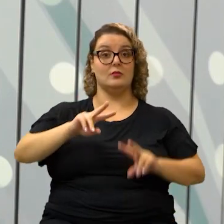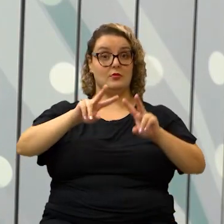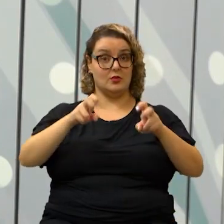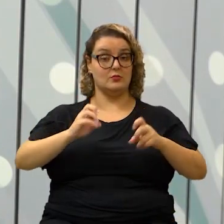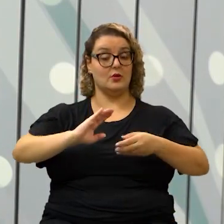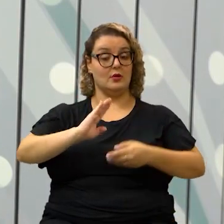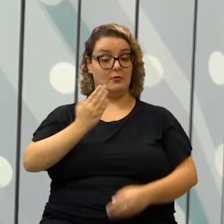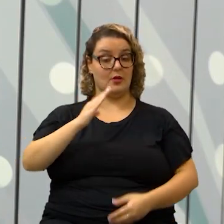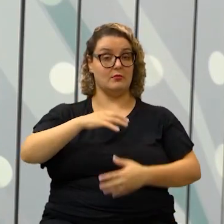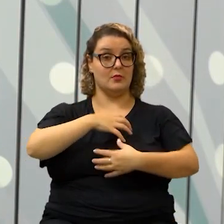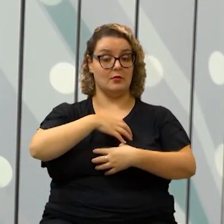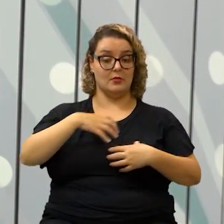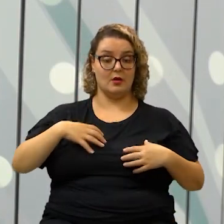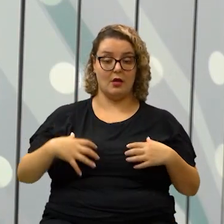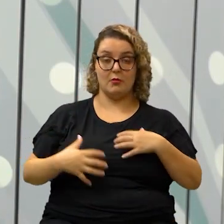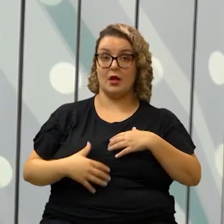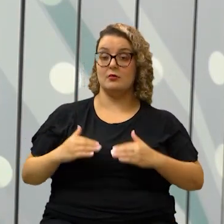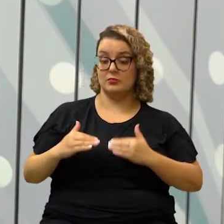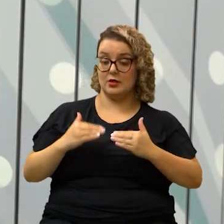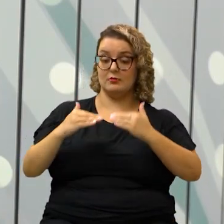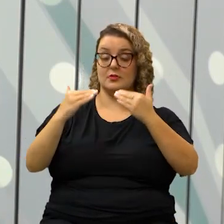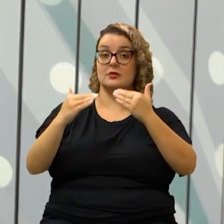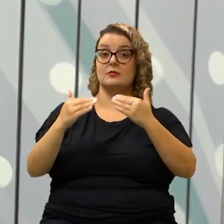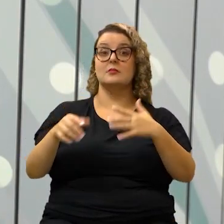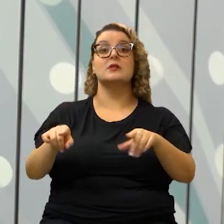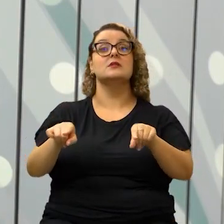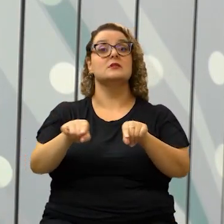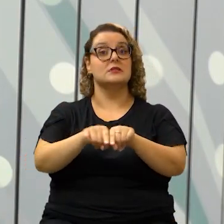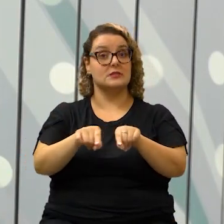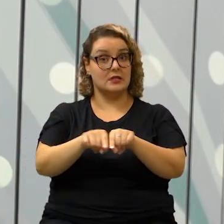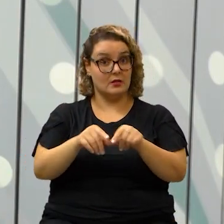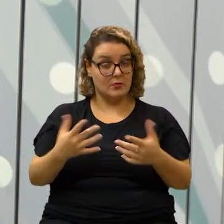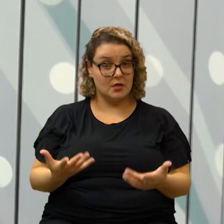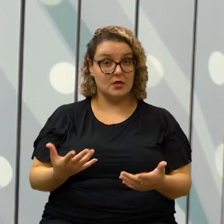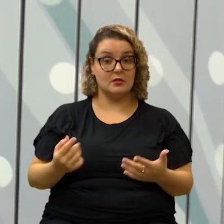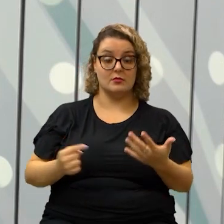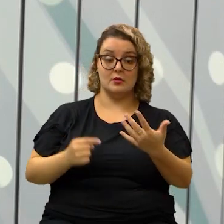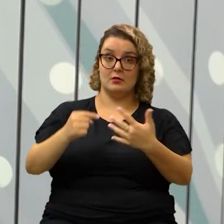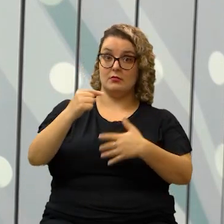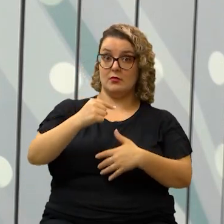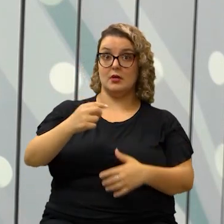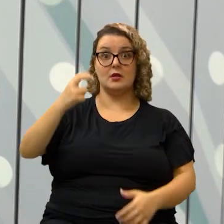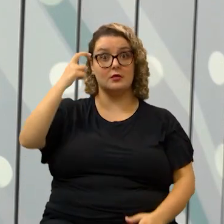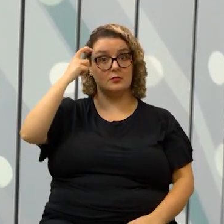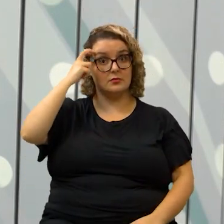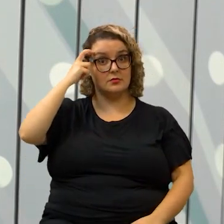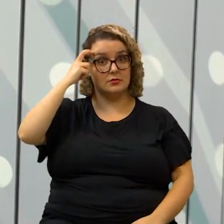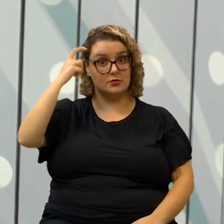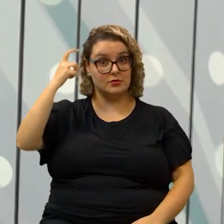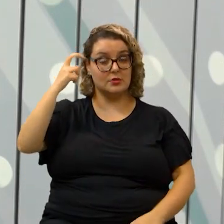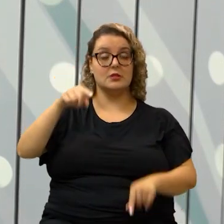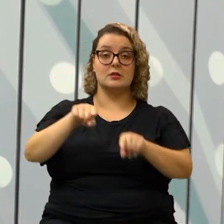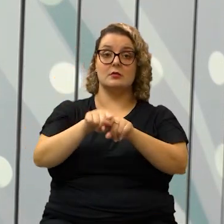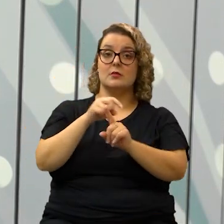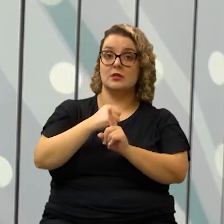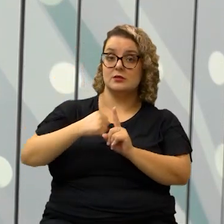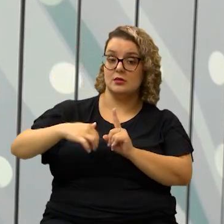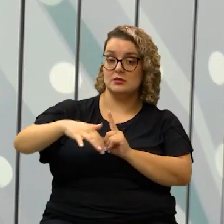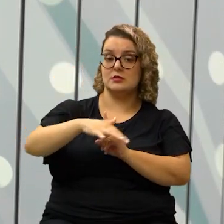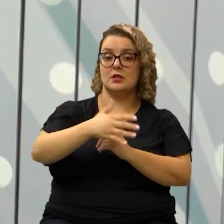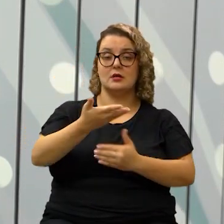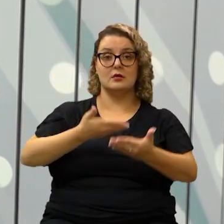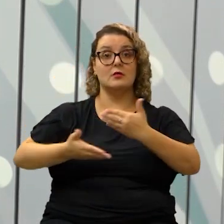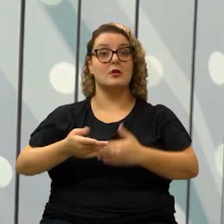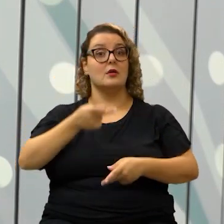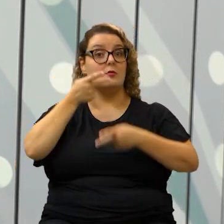em termos biológicos, de crescimento e desenvolvimento, mas também em questões intelectuais e sociais.